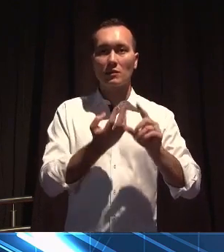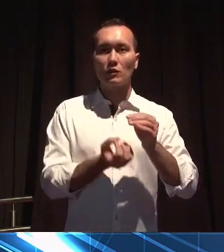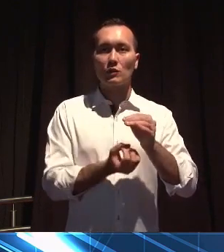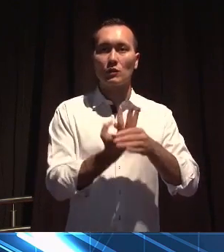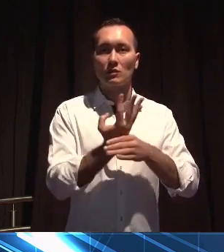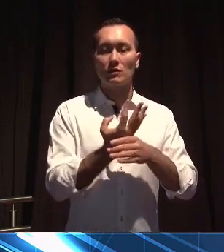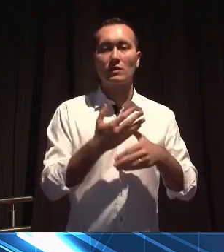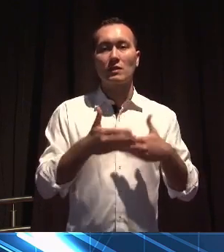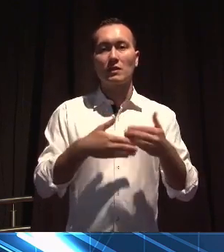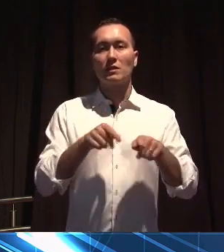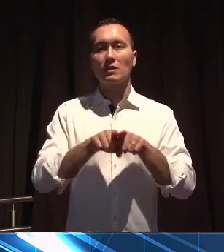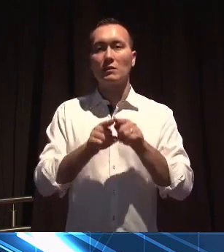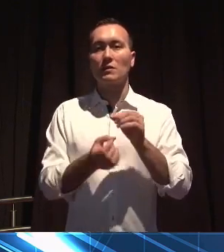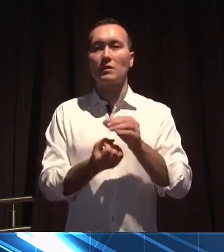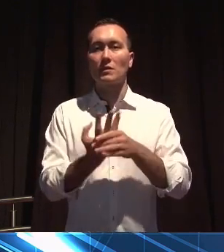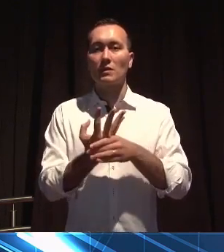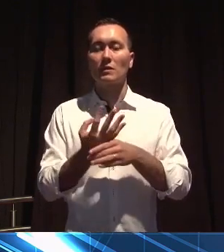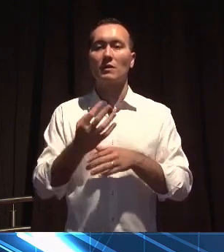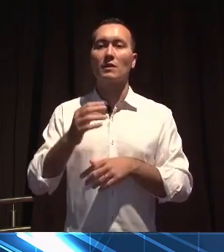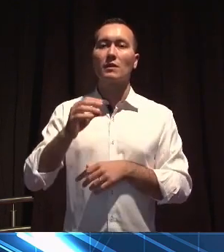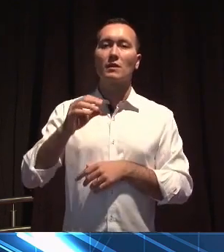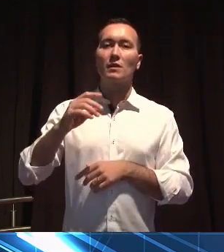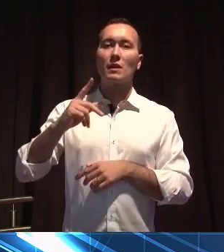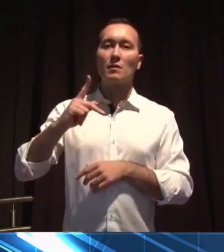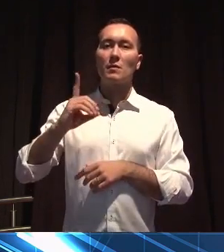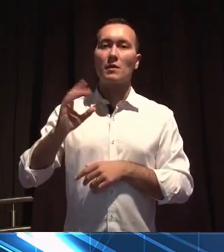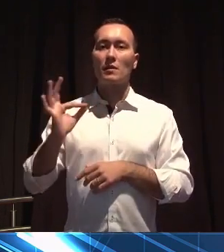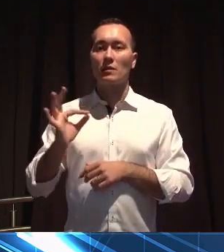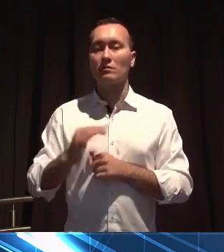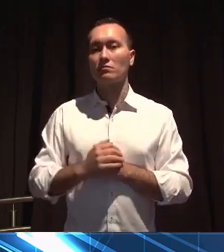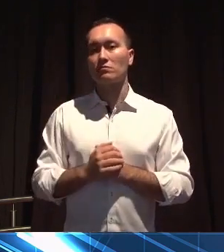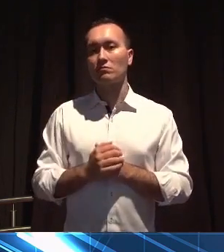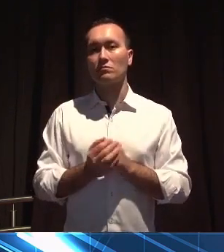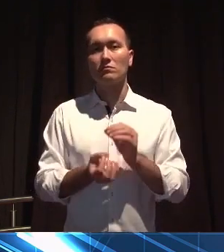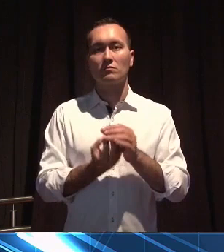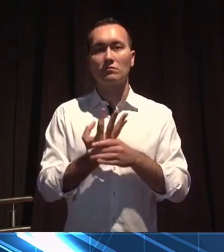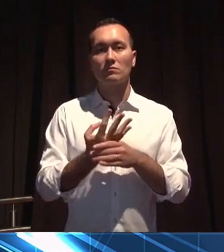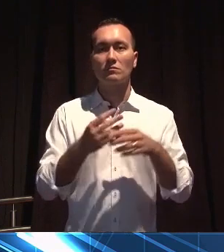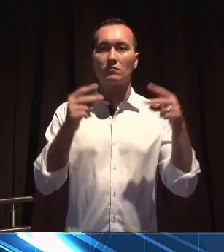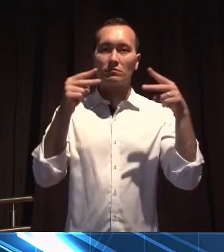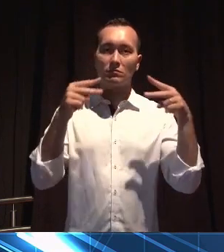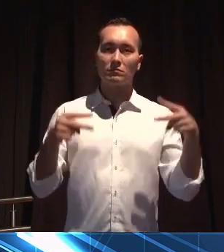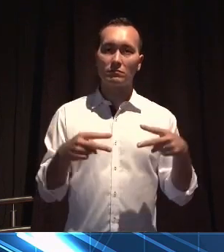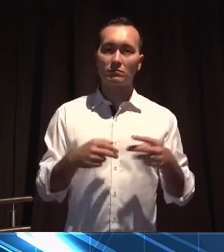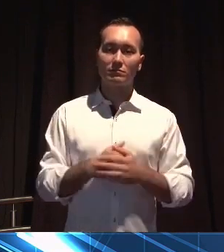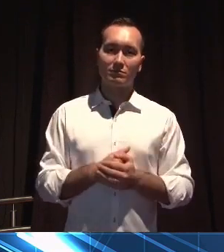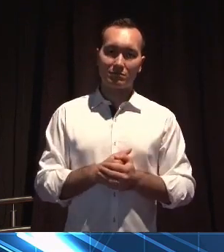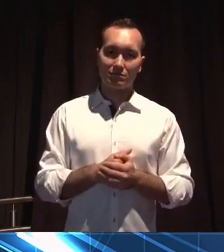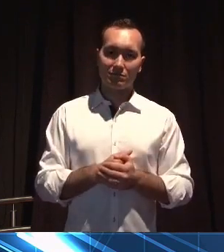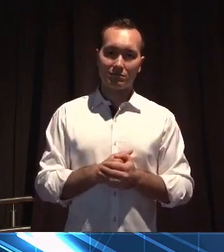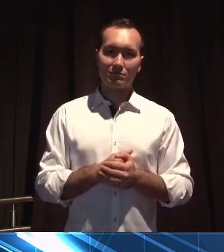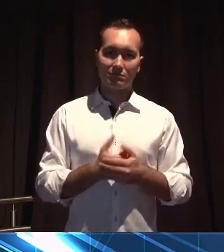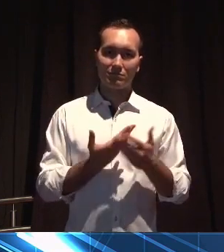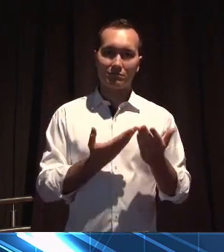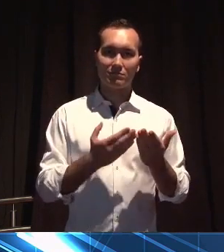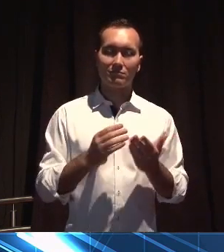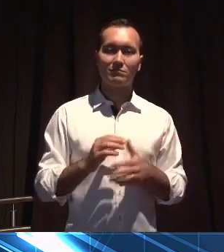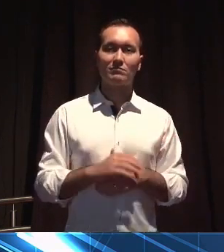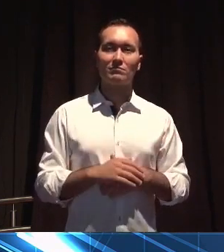Epub gerador PDF gerador HTML beleza cotuba